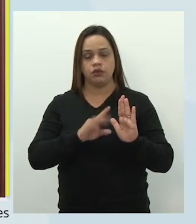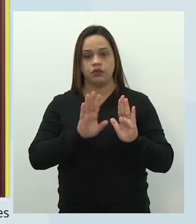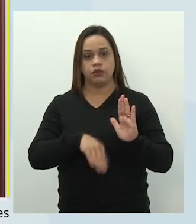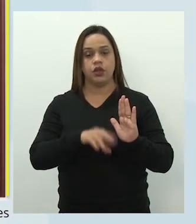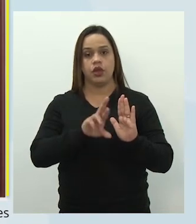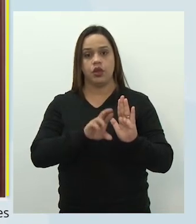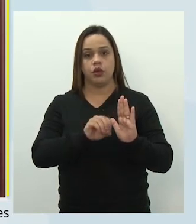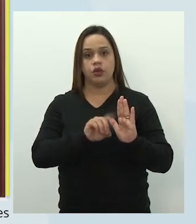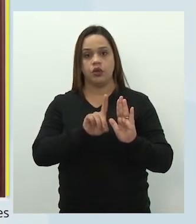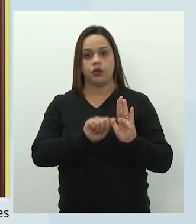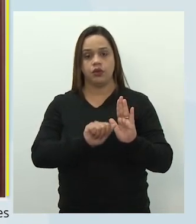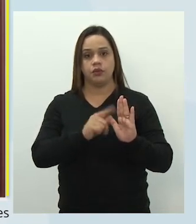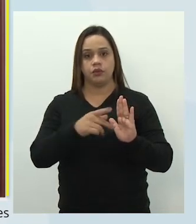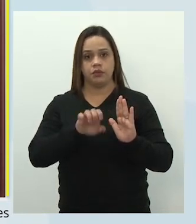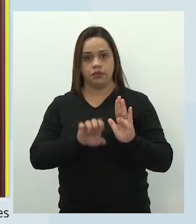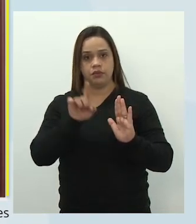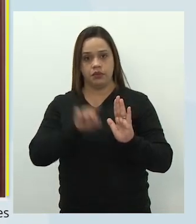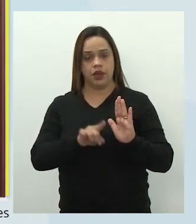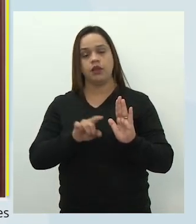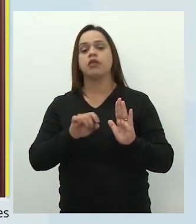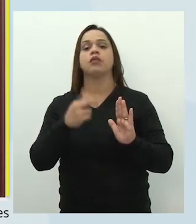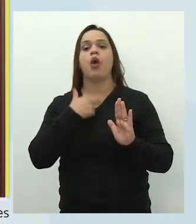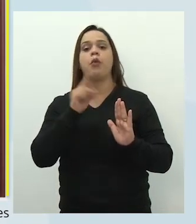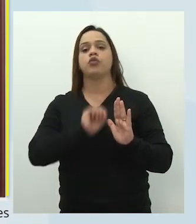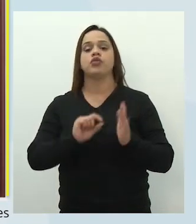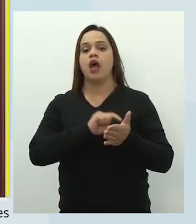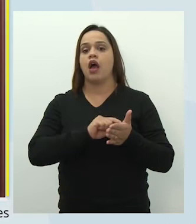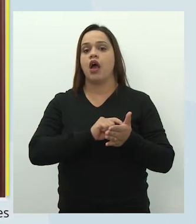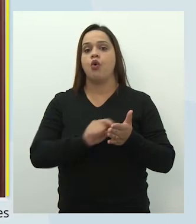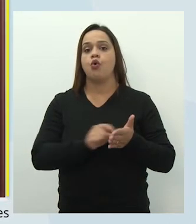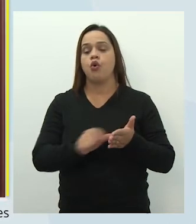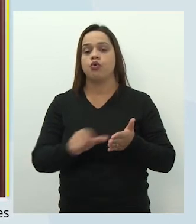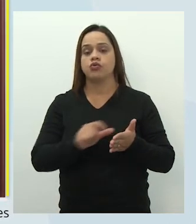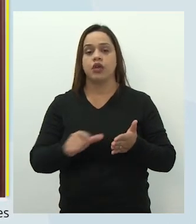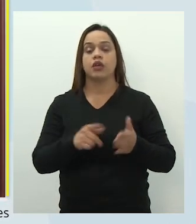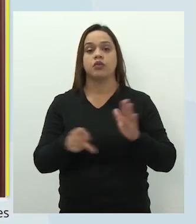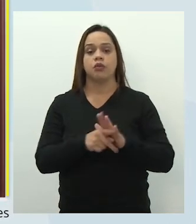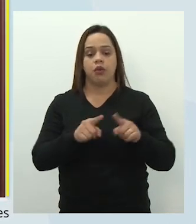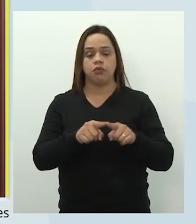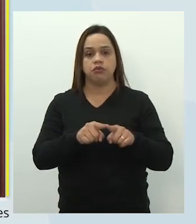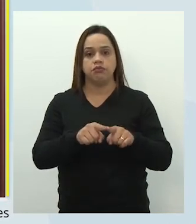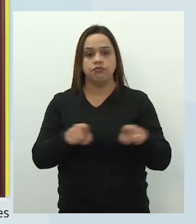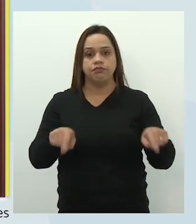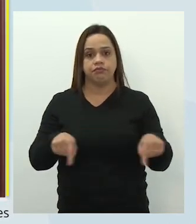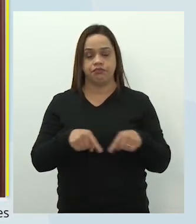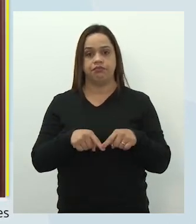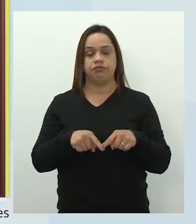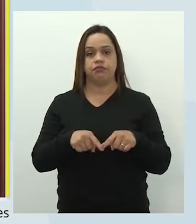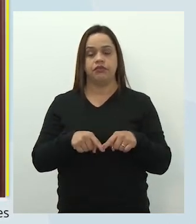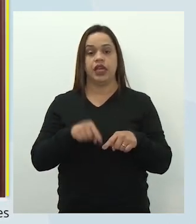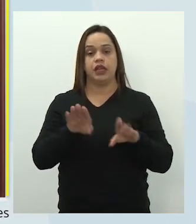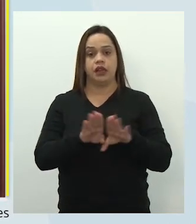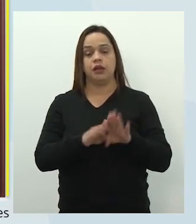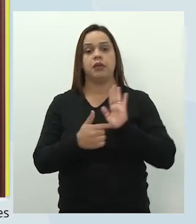Desculpa, gente, o conceito de perímetro nesse caso. Nós só podemos usar o conceito de perímetro e